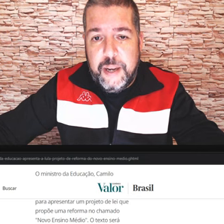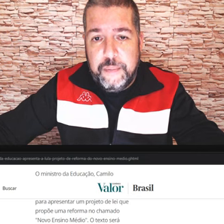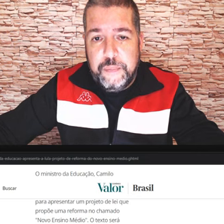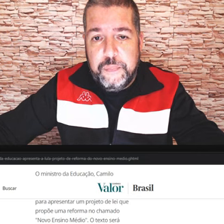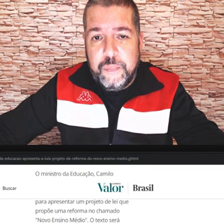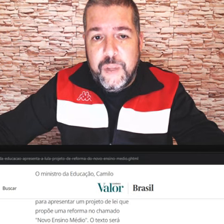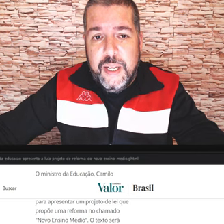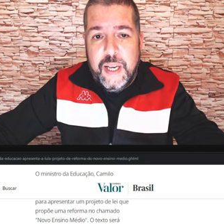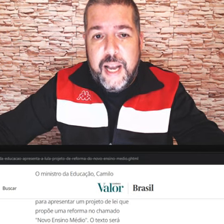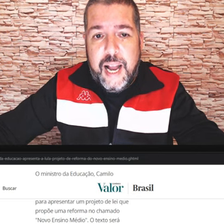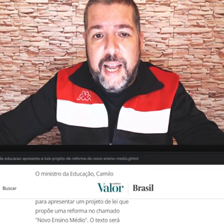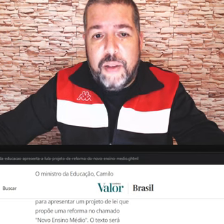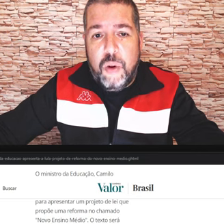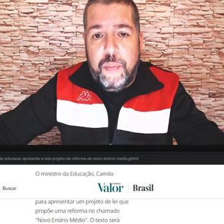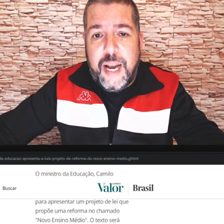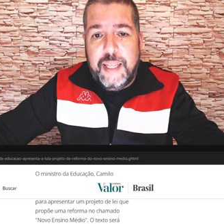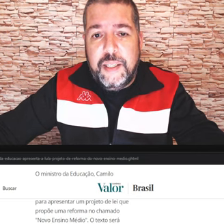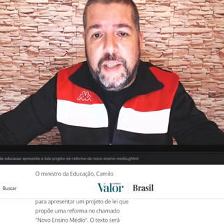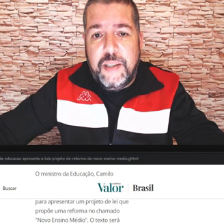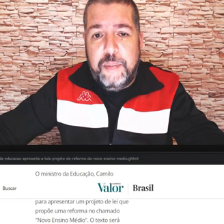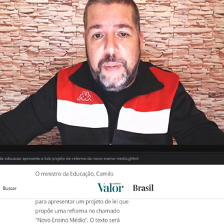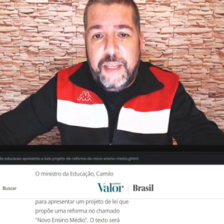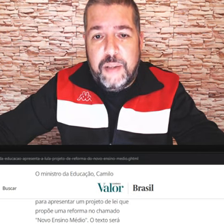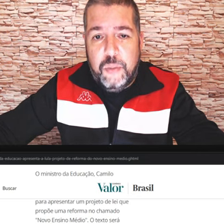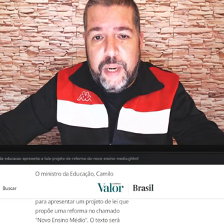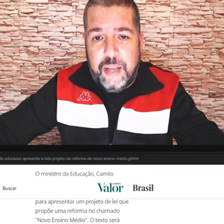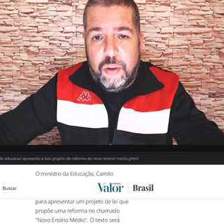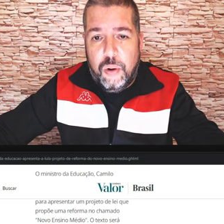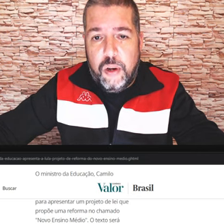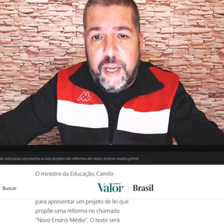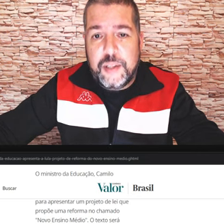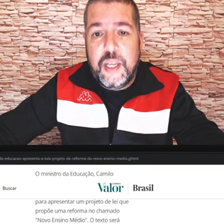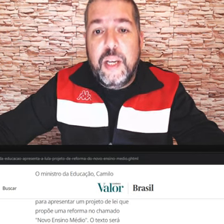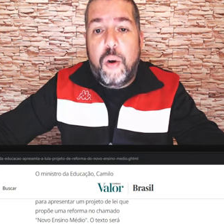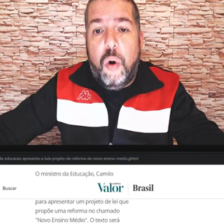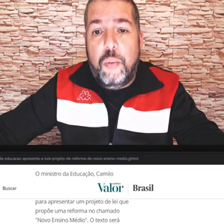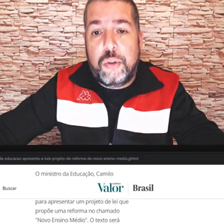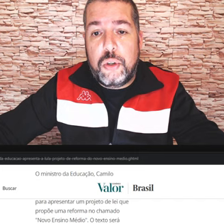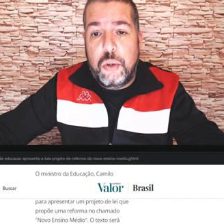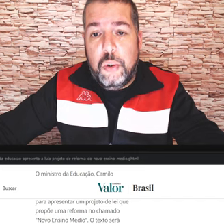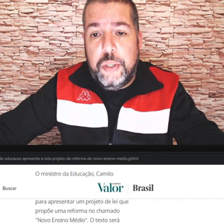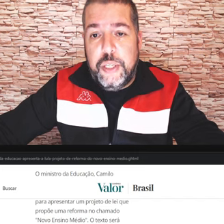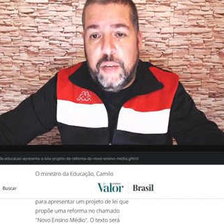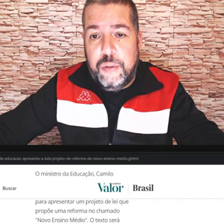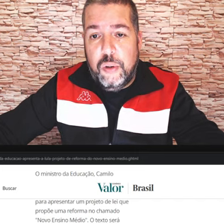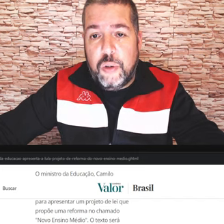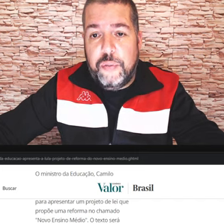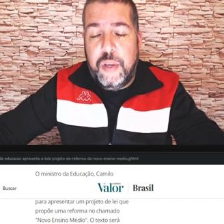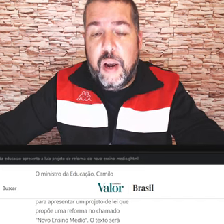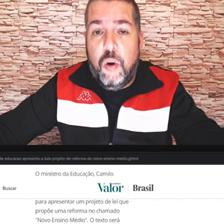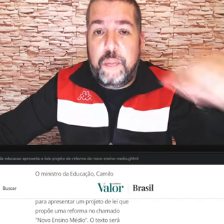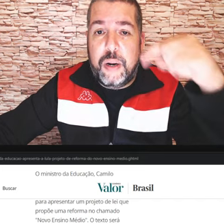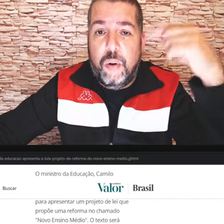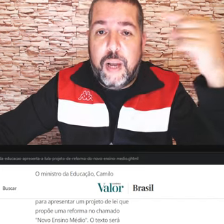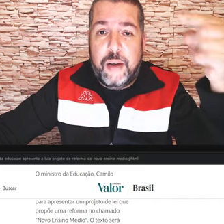mínima, a retomada de disciplinas obrigatórias, como sociologia e filosofia, opa, colocaram de